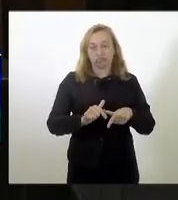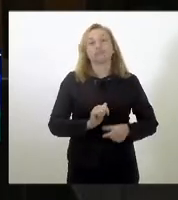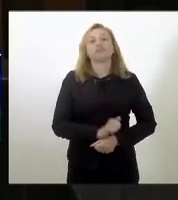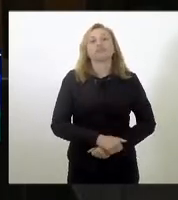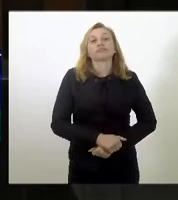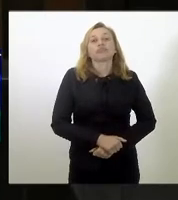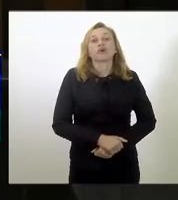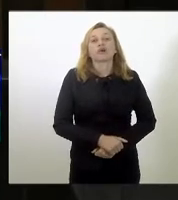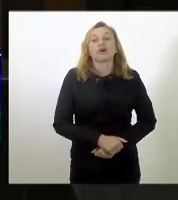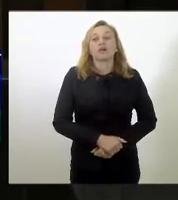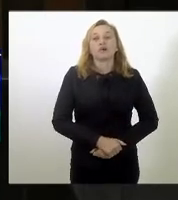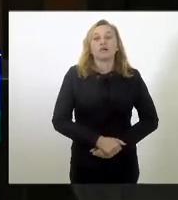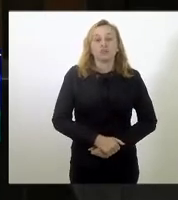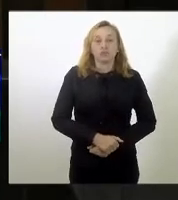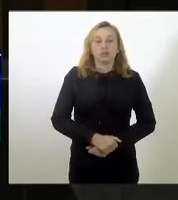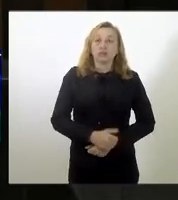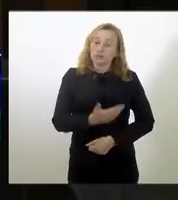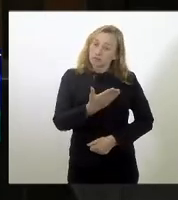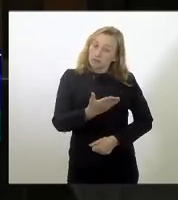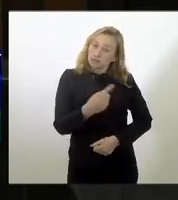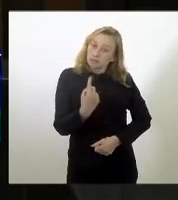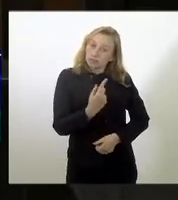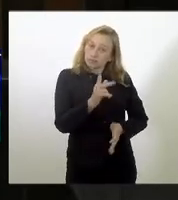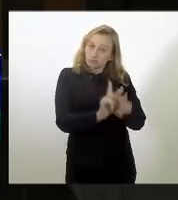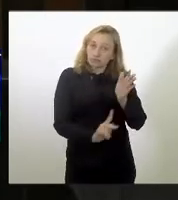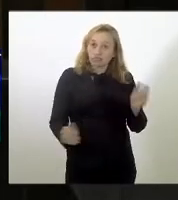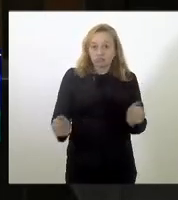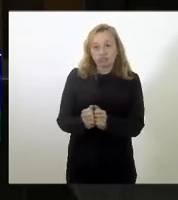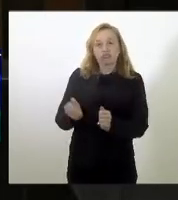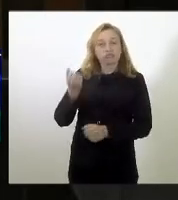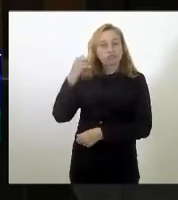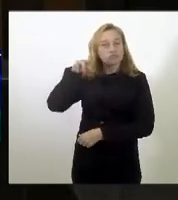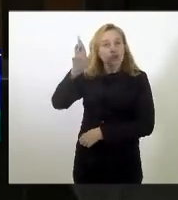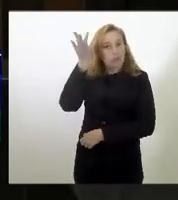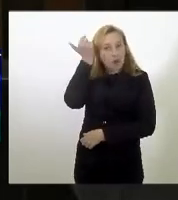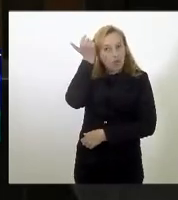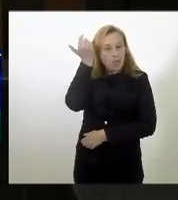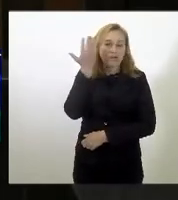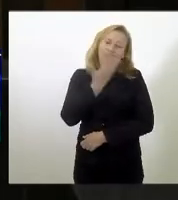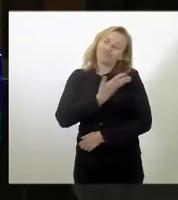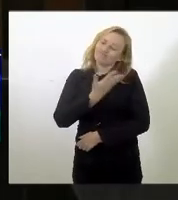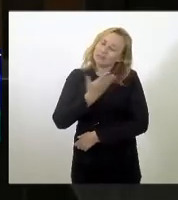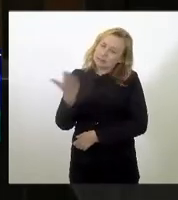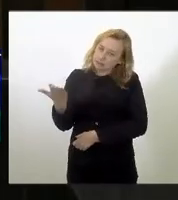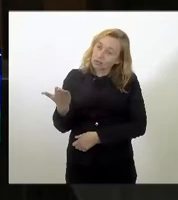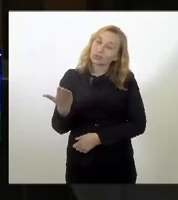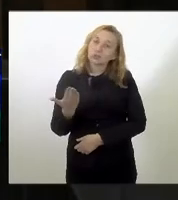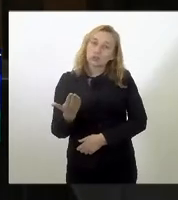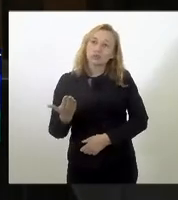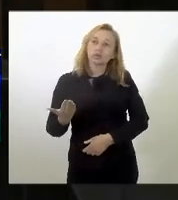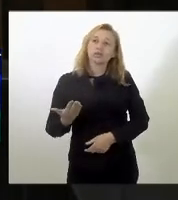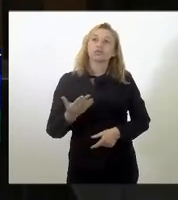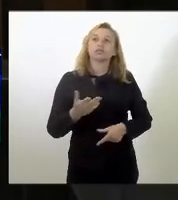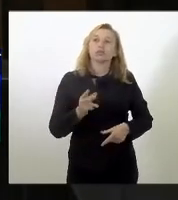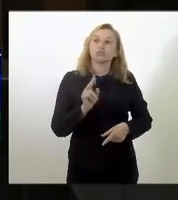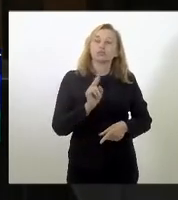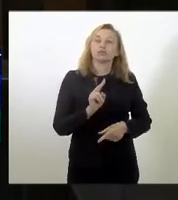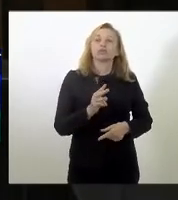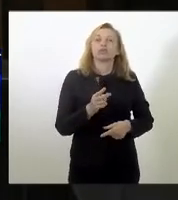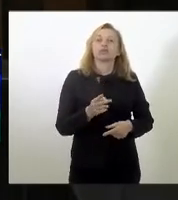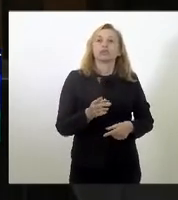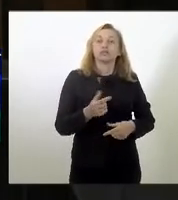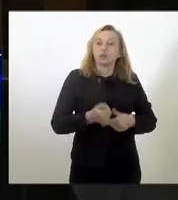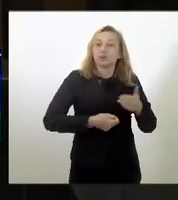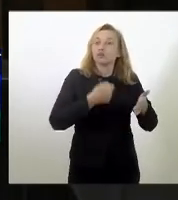estabelecida. Então, esse é o nosso projeto, junto com o Eliomar Coelho, nosso parceiro em defesa de um Estado do Rio de Janeiro